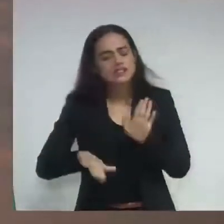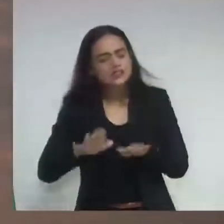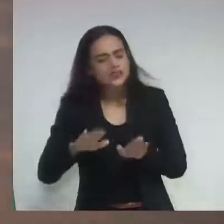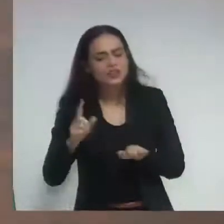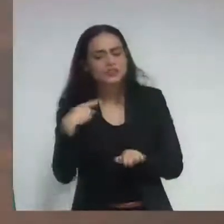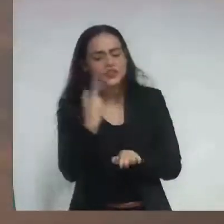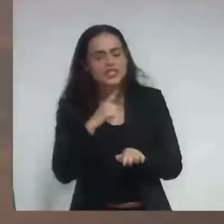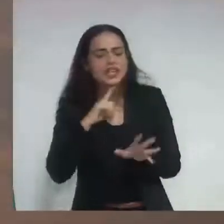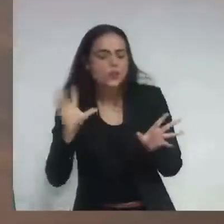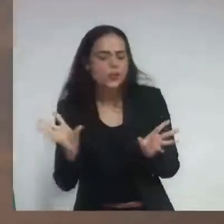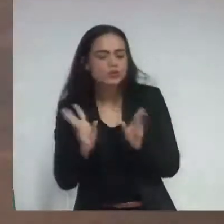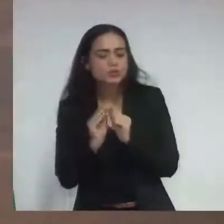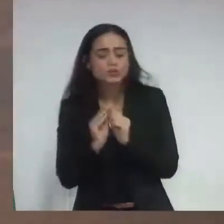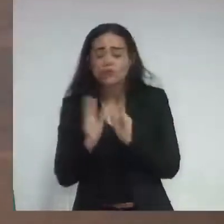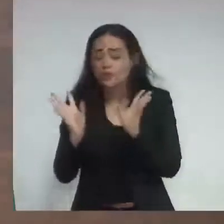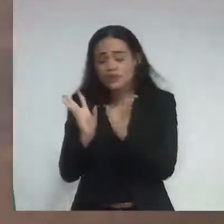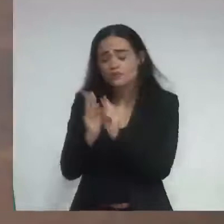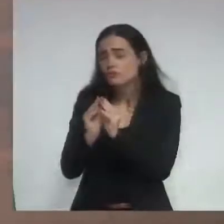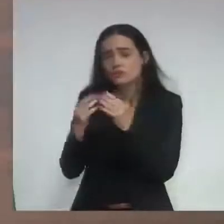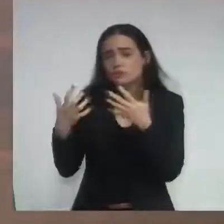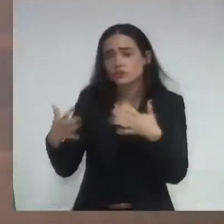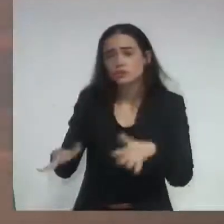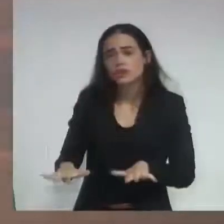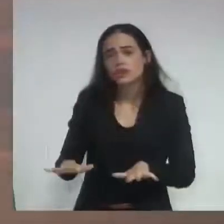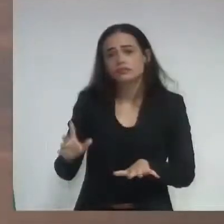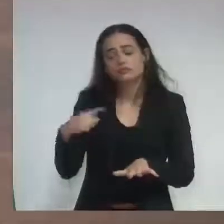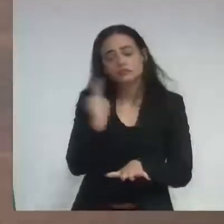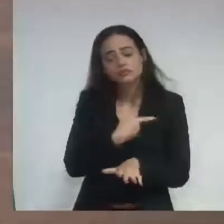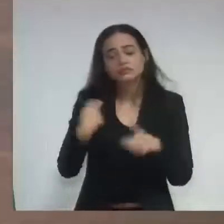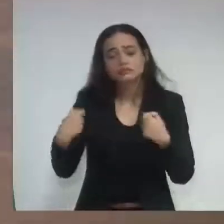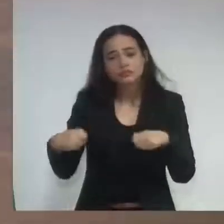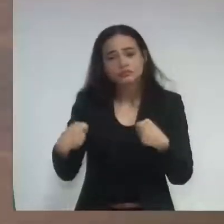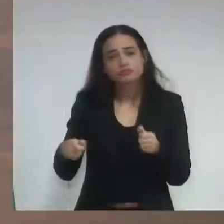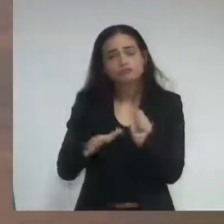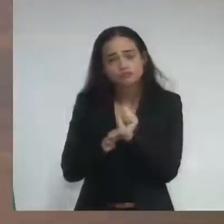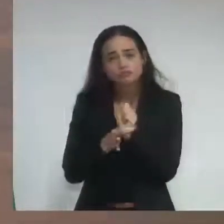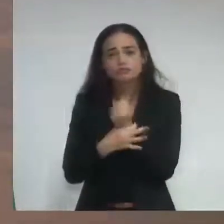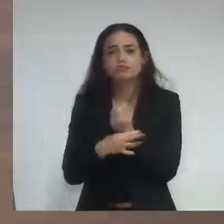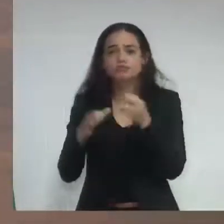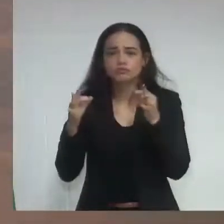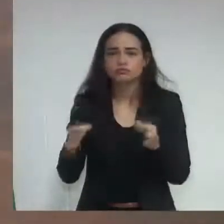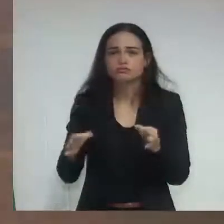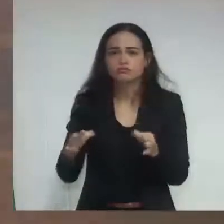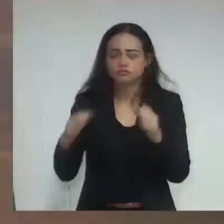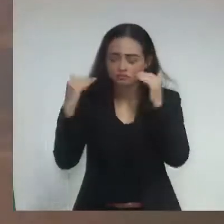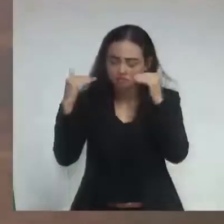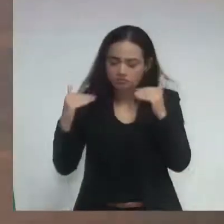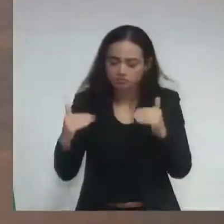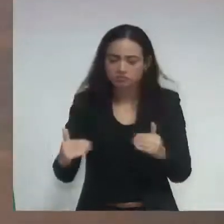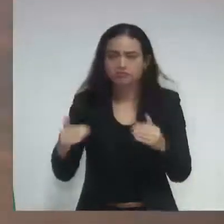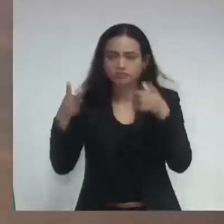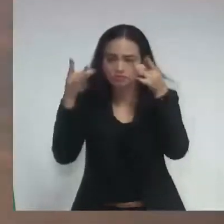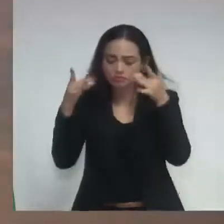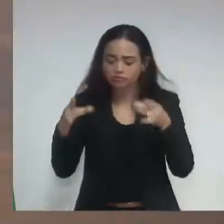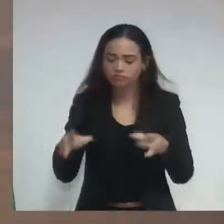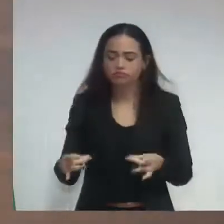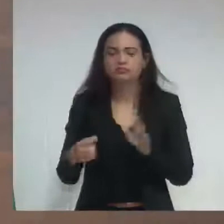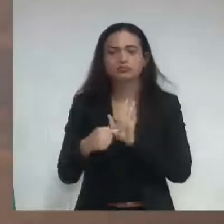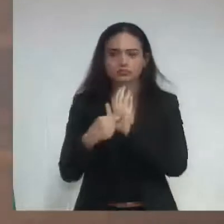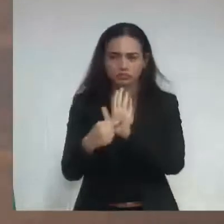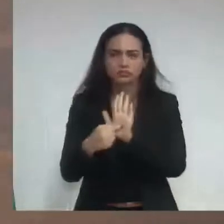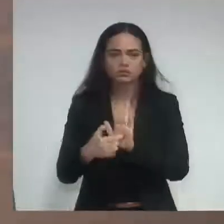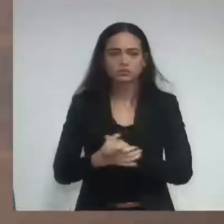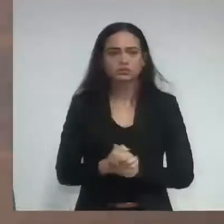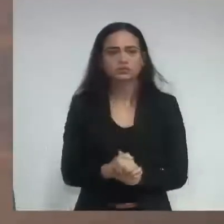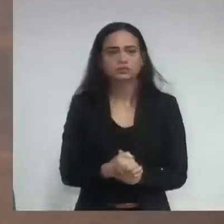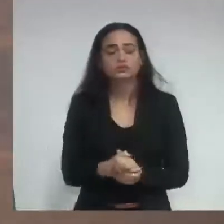gente faz requerimentos para a gente ter uma segurança maior em relação a isso. Bom, e fiz mais duas perguntas em relação às diretorias,